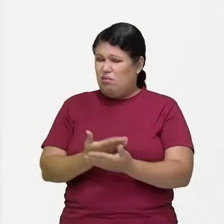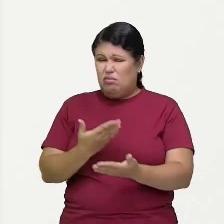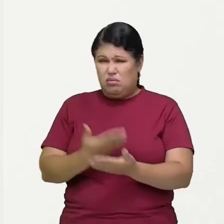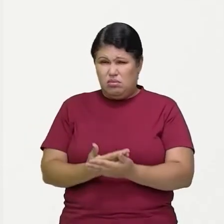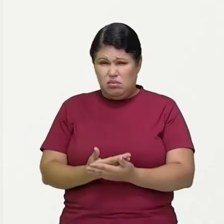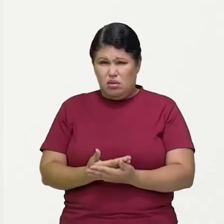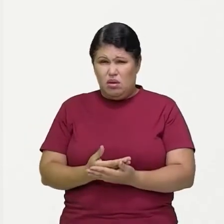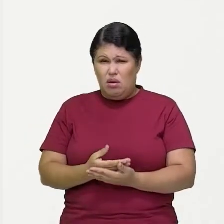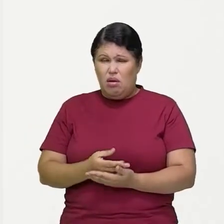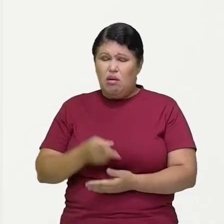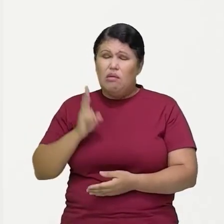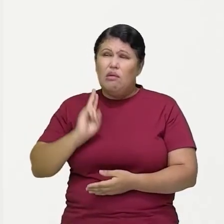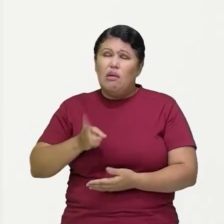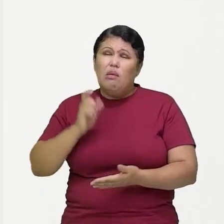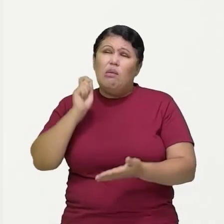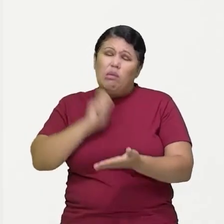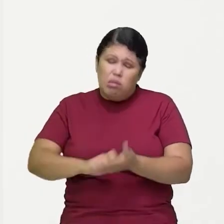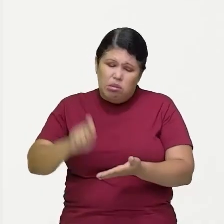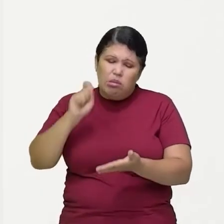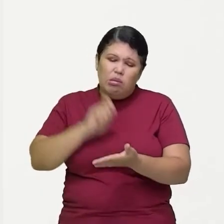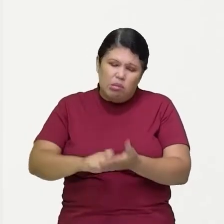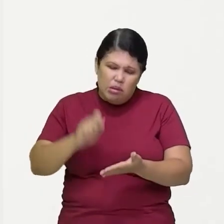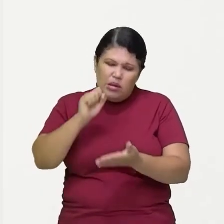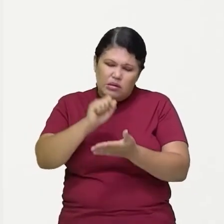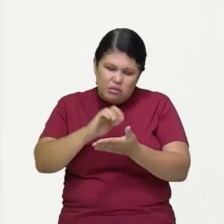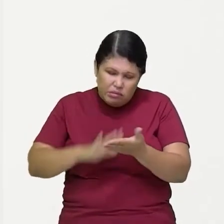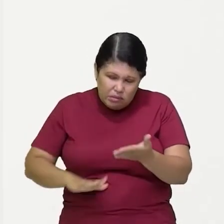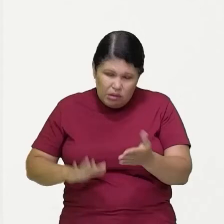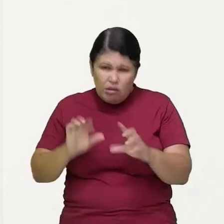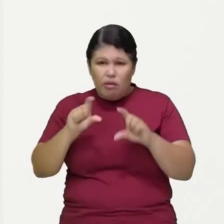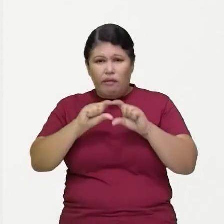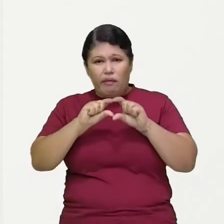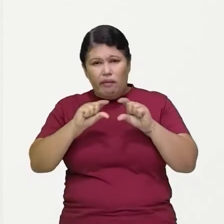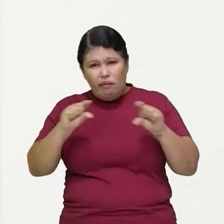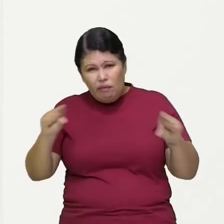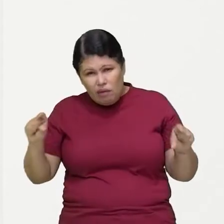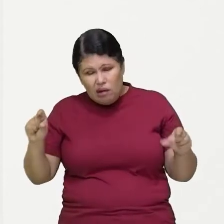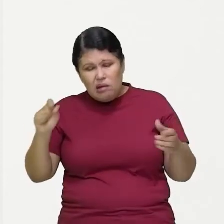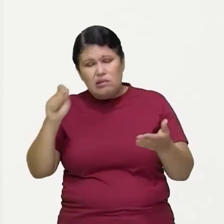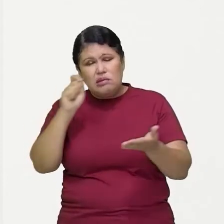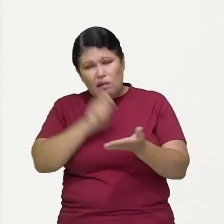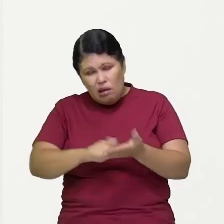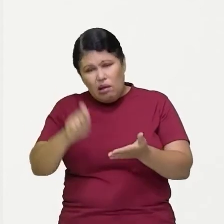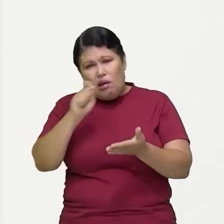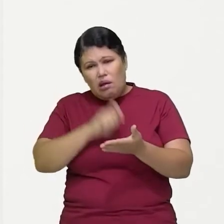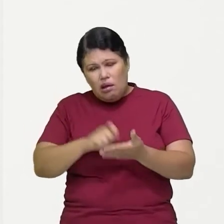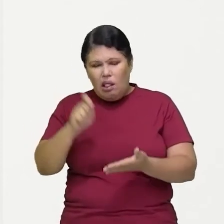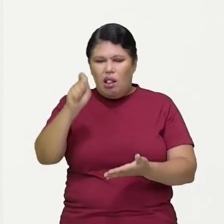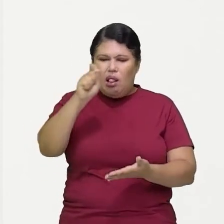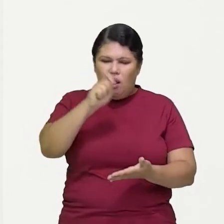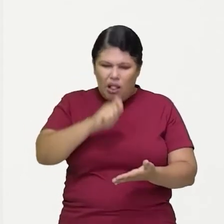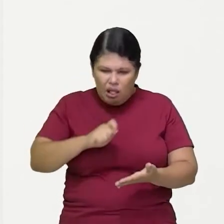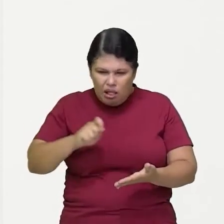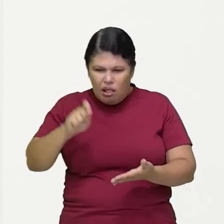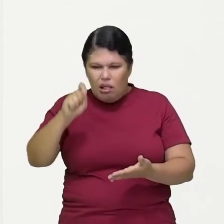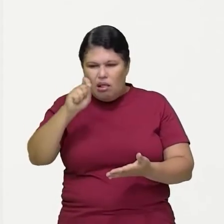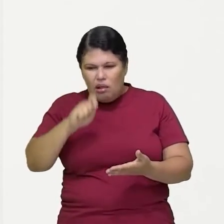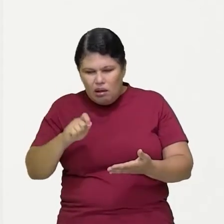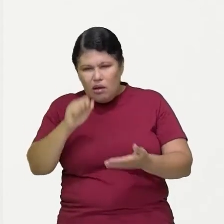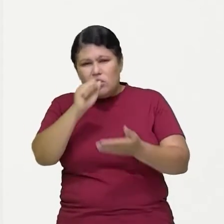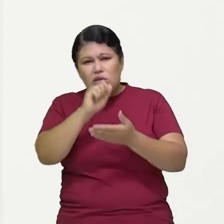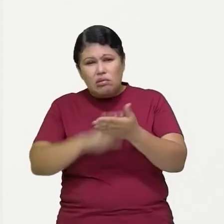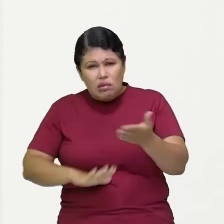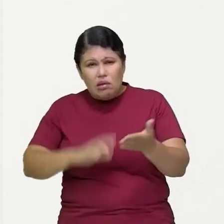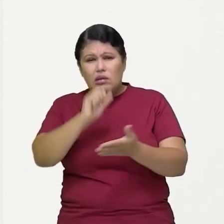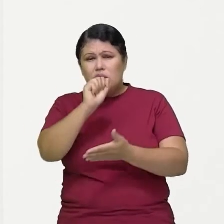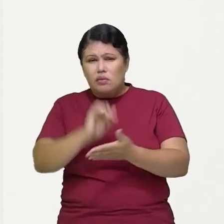Era um sem fim de lições para fazer, frases a serem completadas, caligrafia, palavras